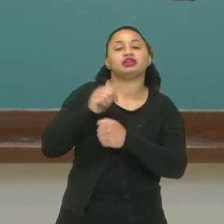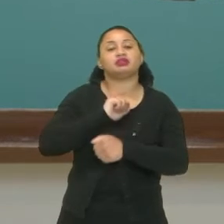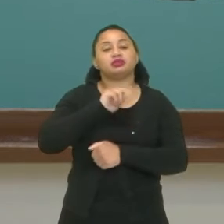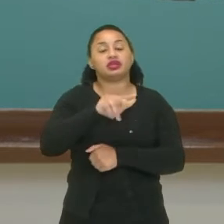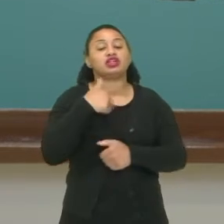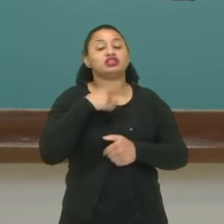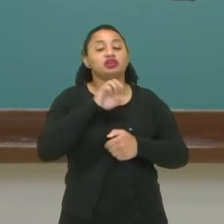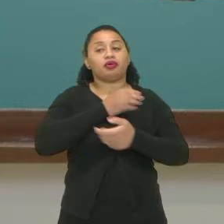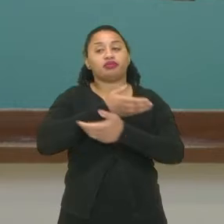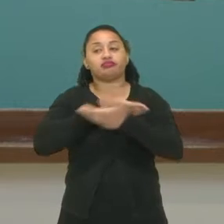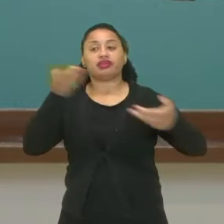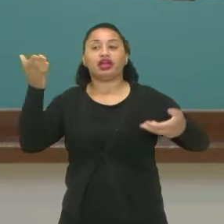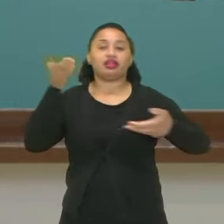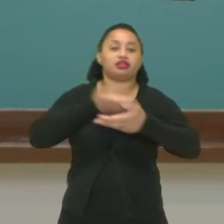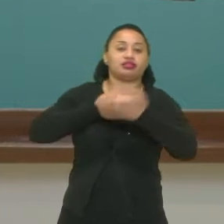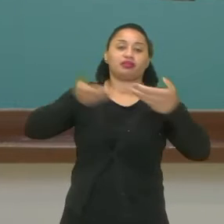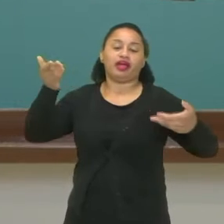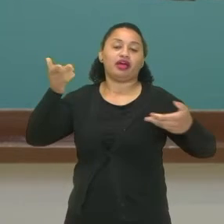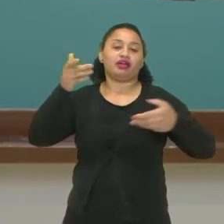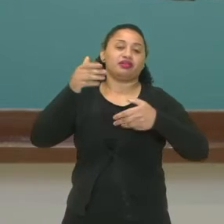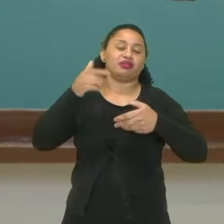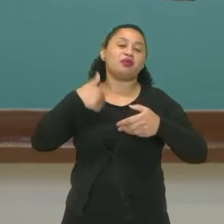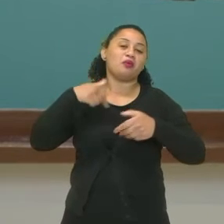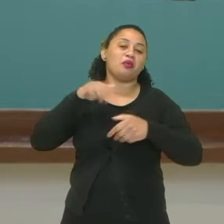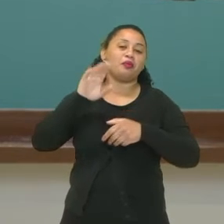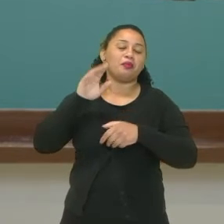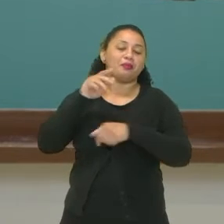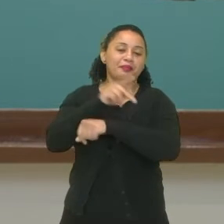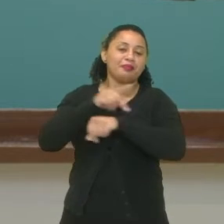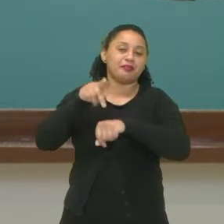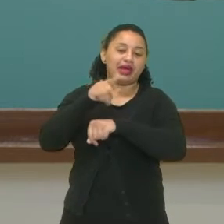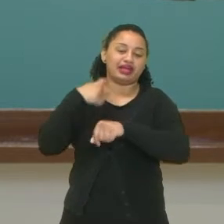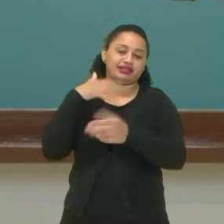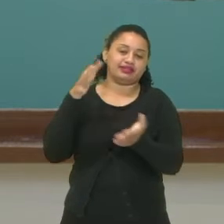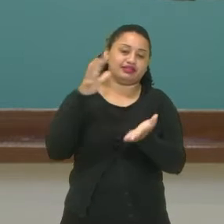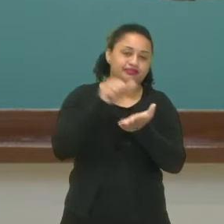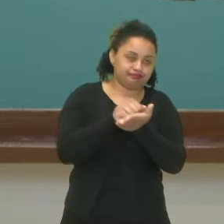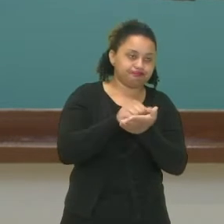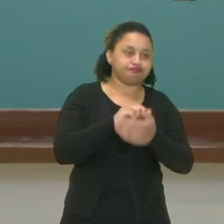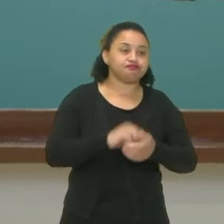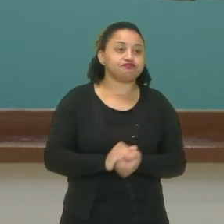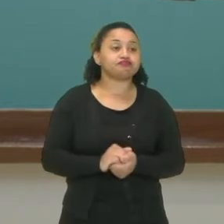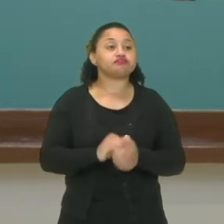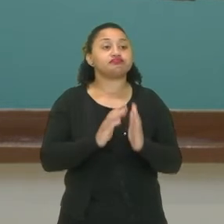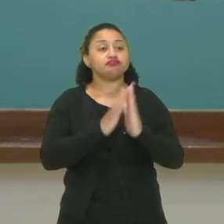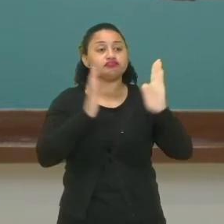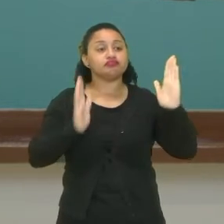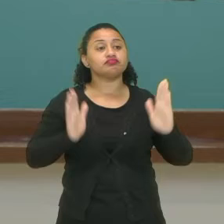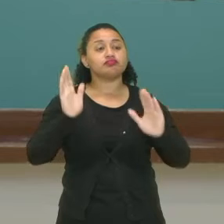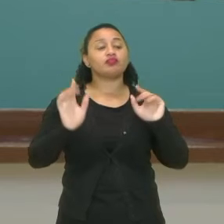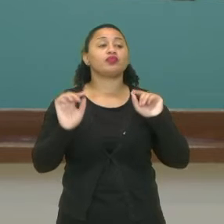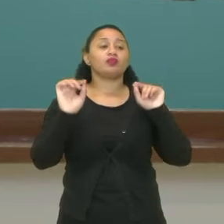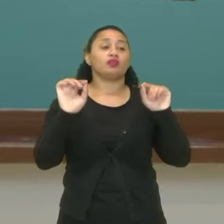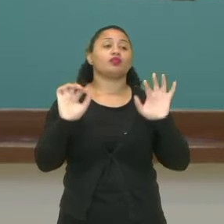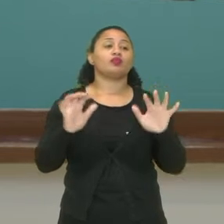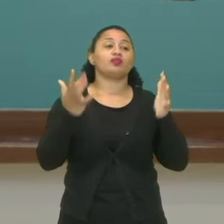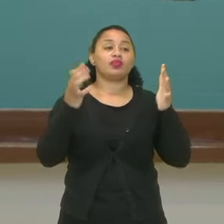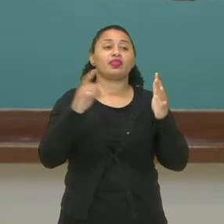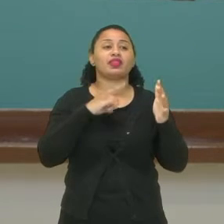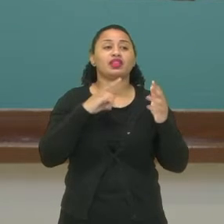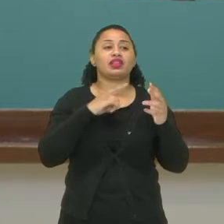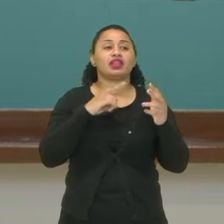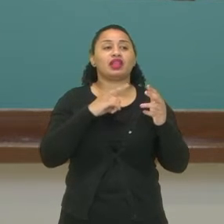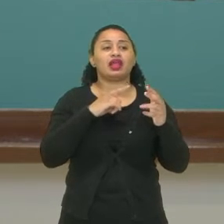comercializar com a sua metrópole, né? Então, nesse período de 1808 a 1824, nós vamos ter aí quase